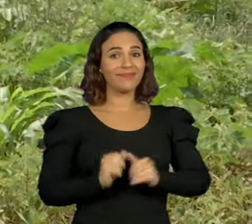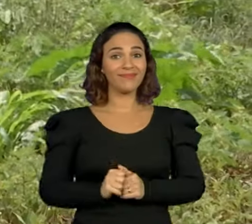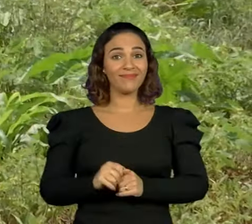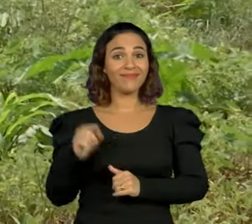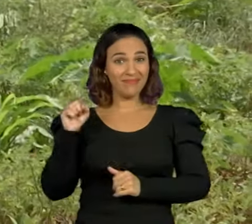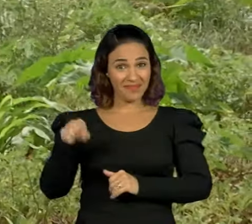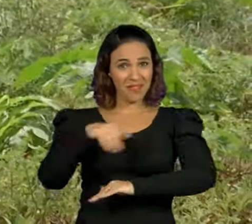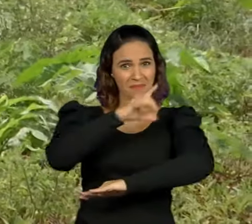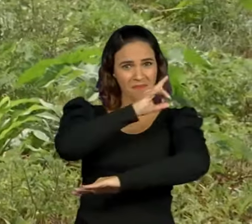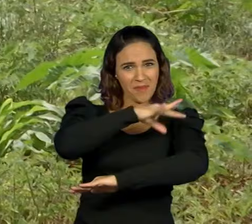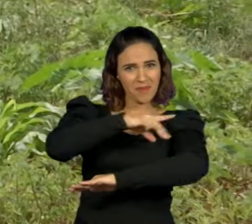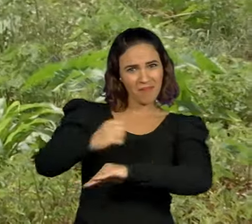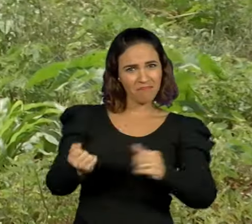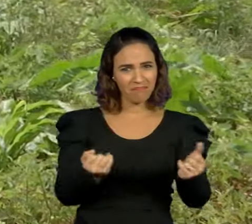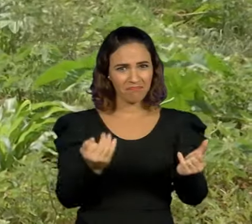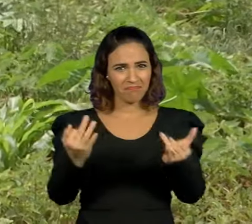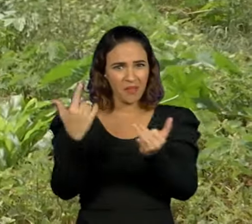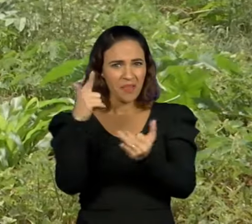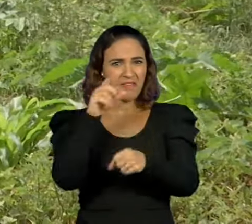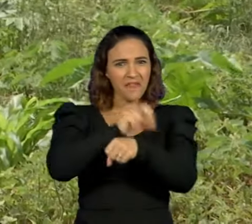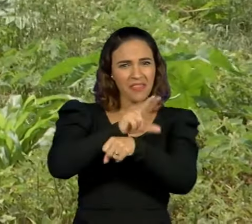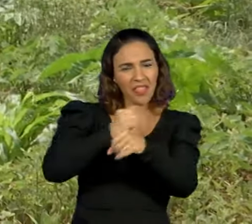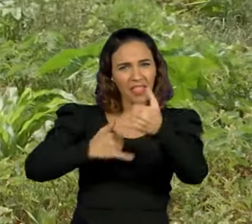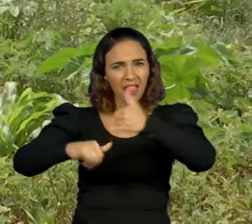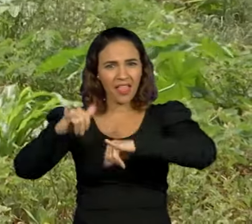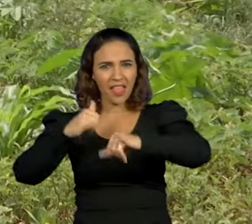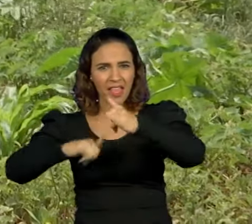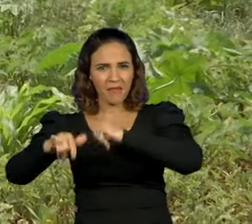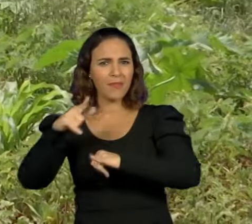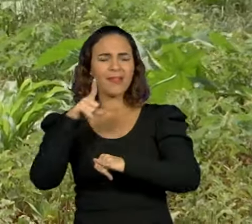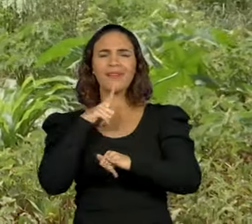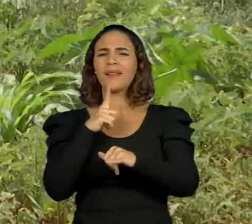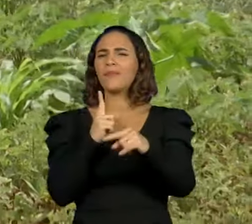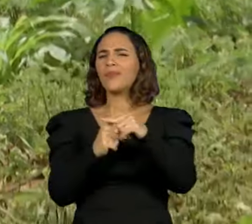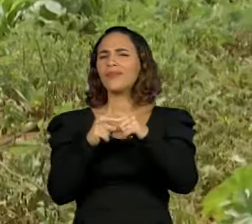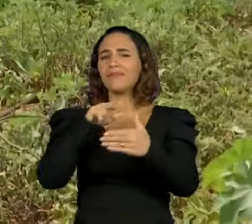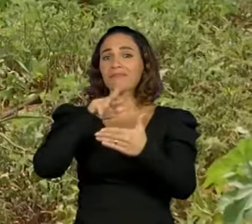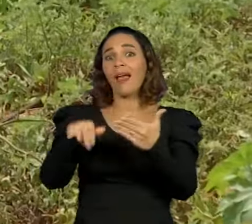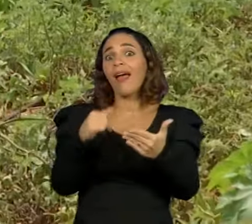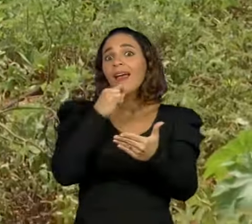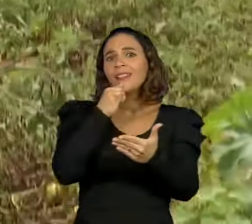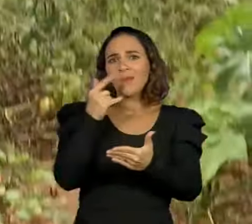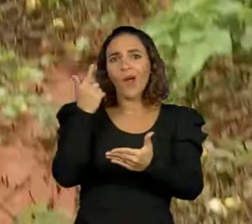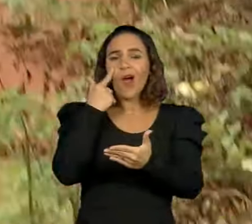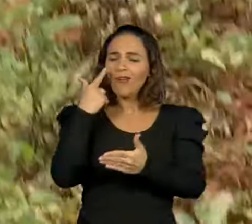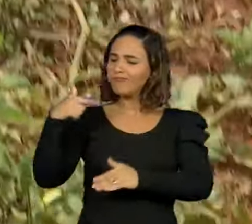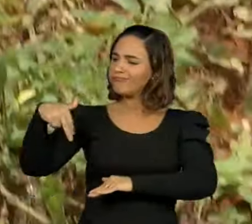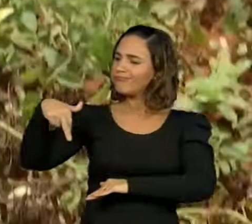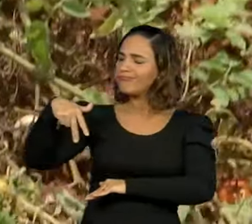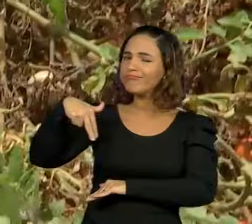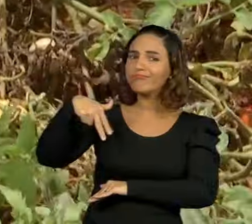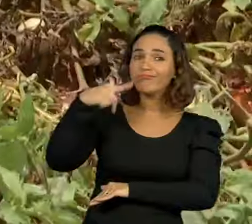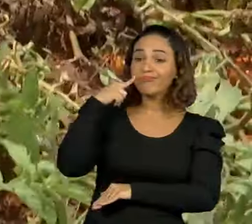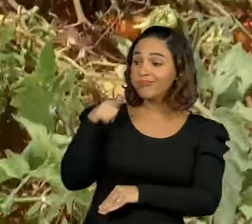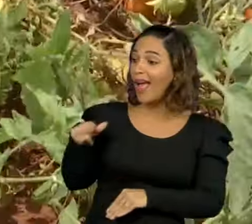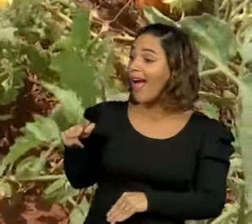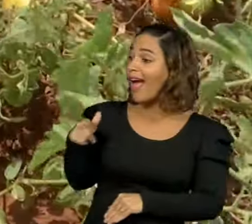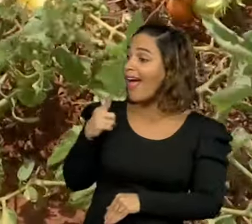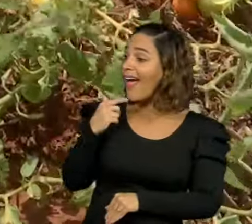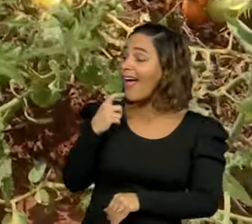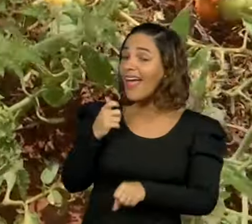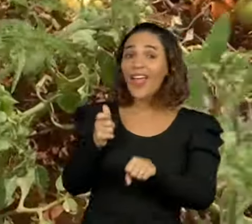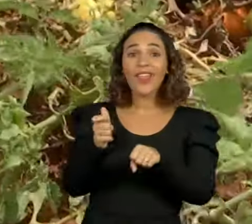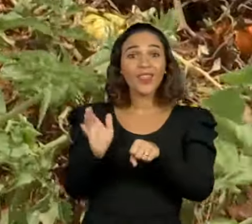tem uma série de vantagens, como o Marcelo já destacou, mas para a gente que visita, o bom é isso, ó, você anda por aqui e aí você vê um tomate